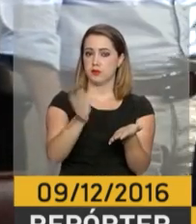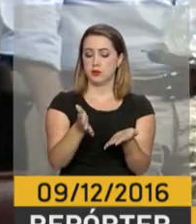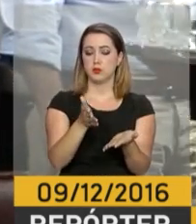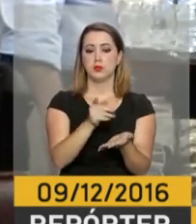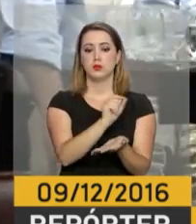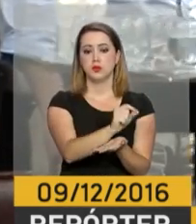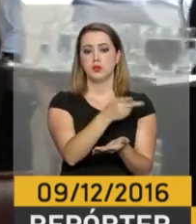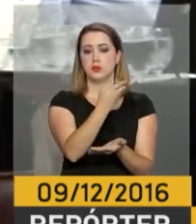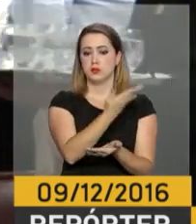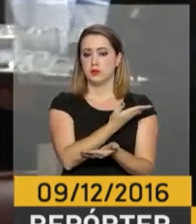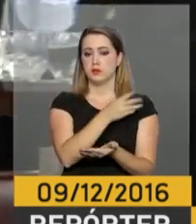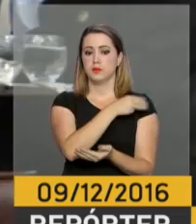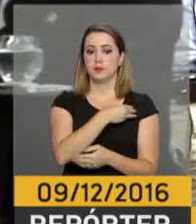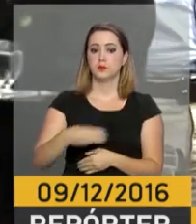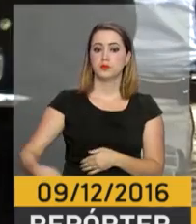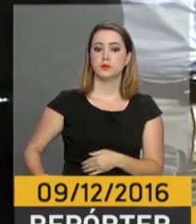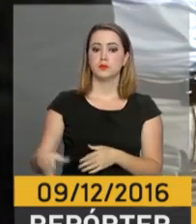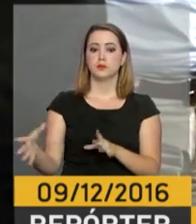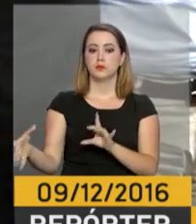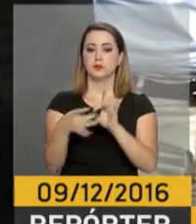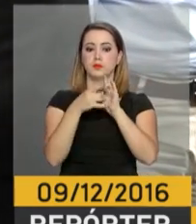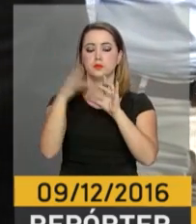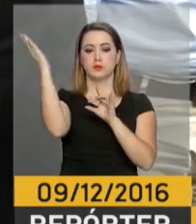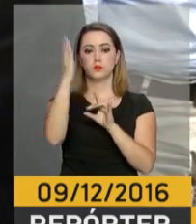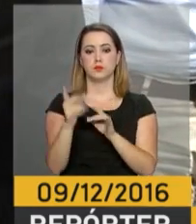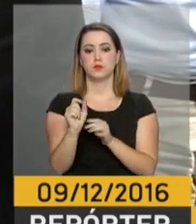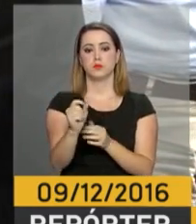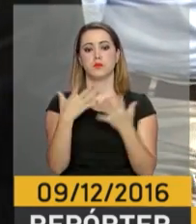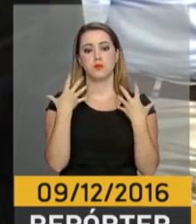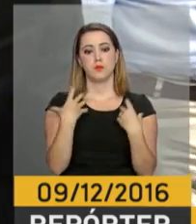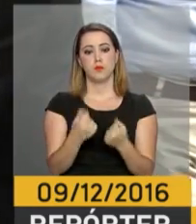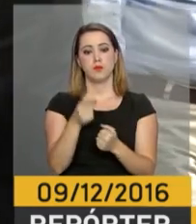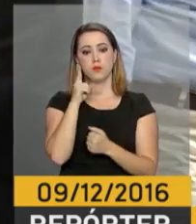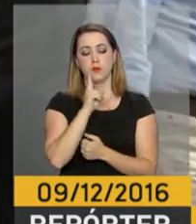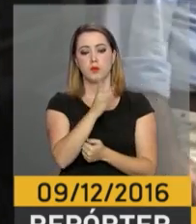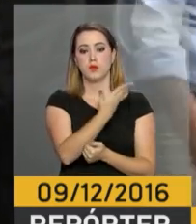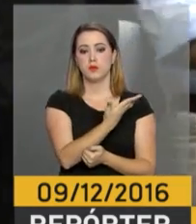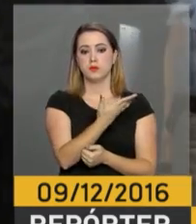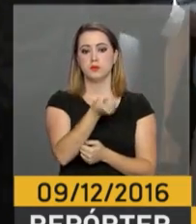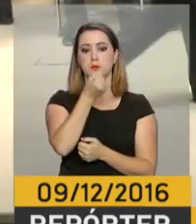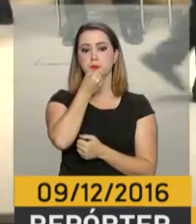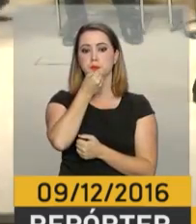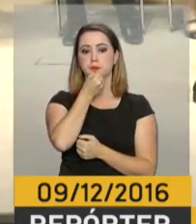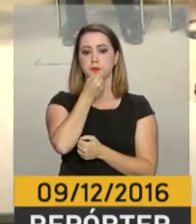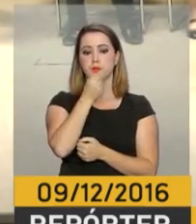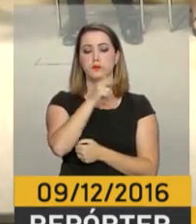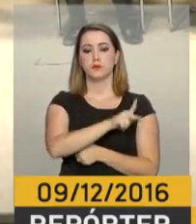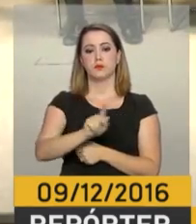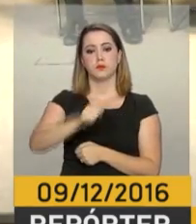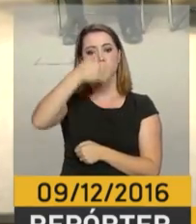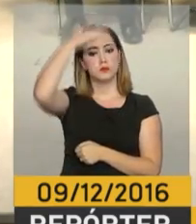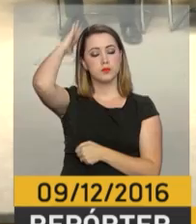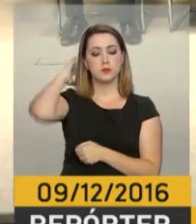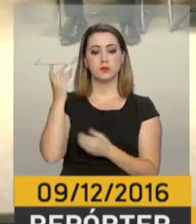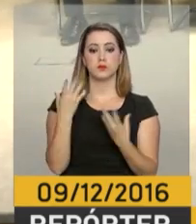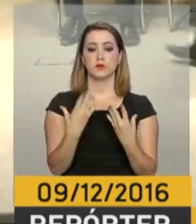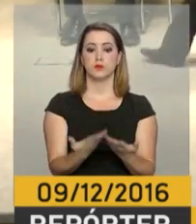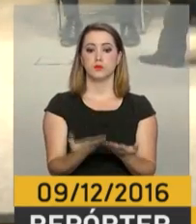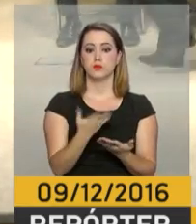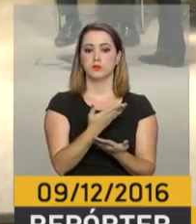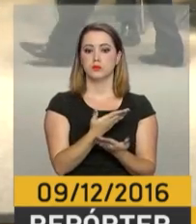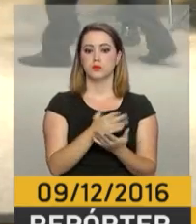Helder Barbalho, ministro da Integração Nacional, que acompanha o presidente Michel Temer nessa viagem, que vai falar